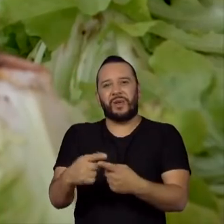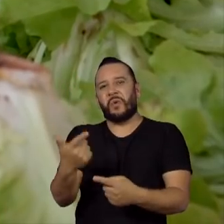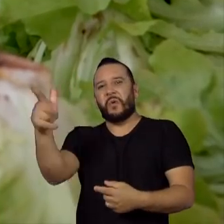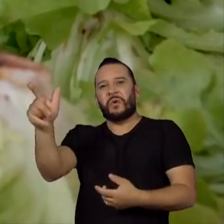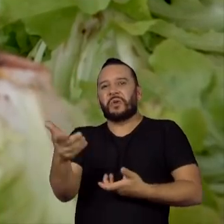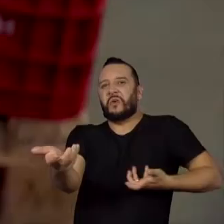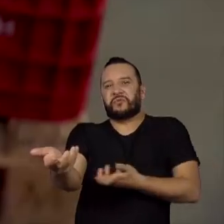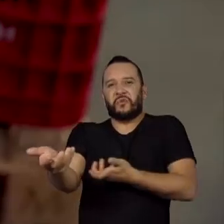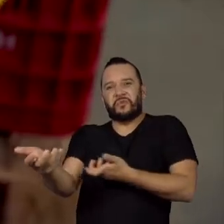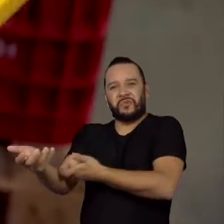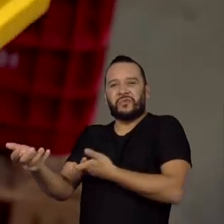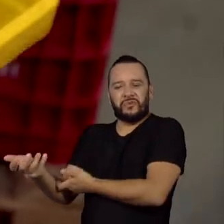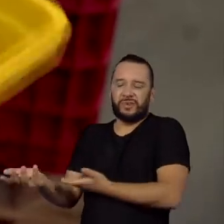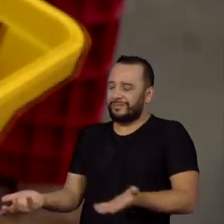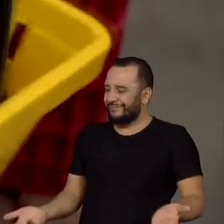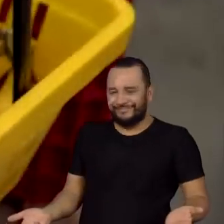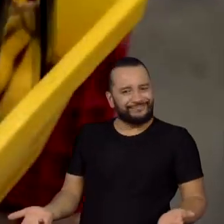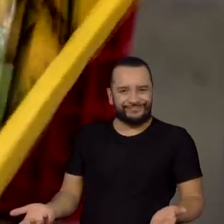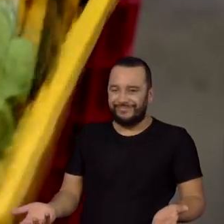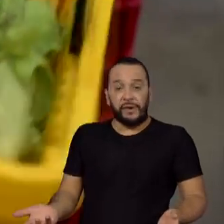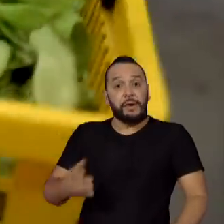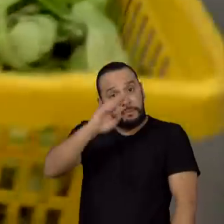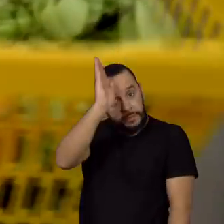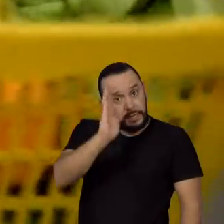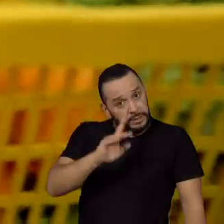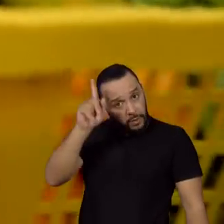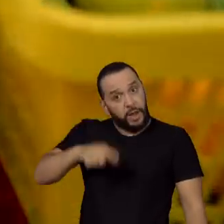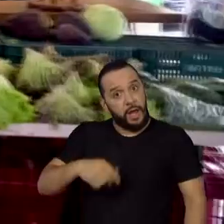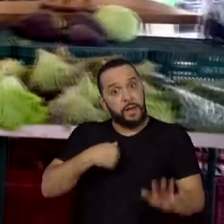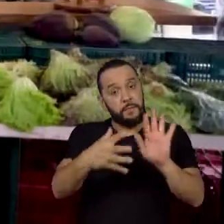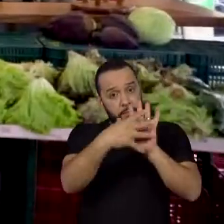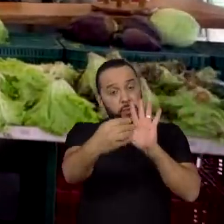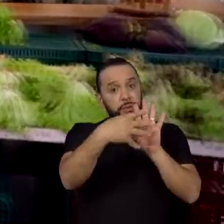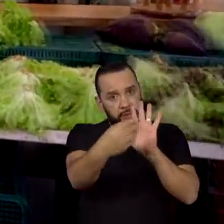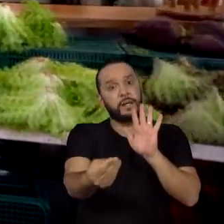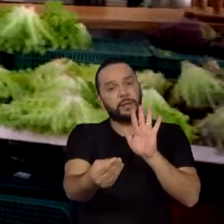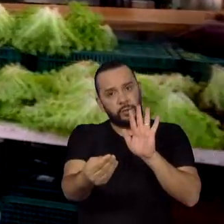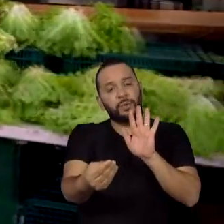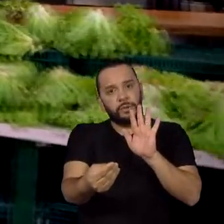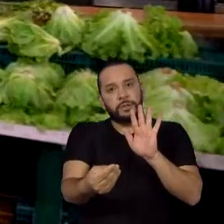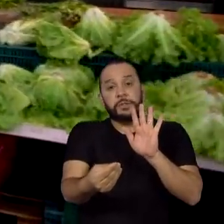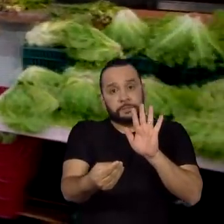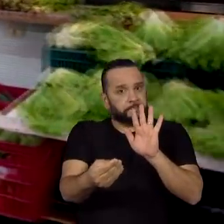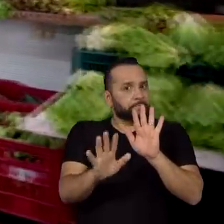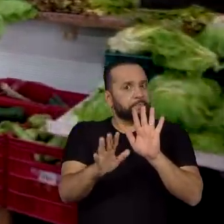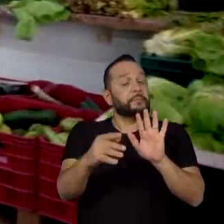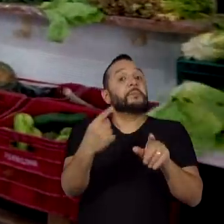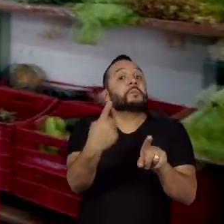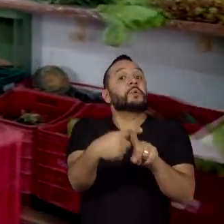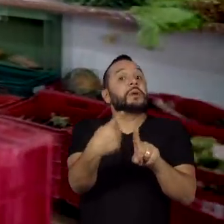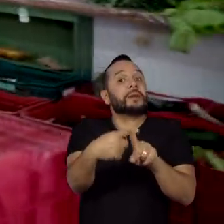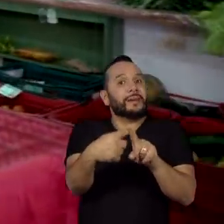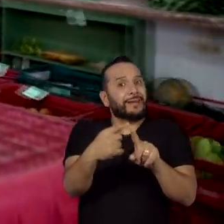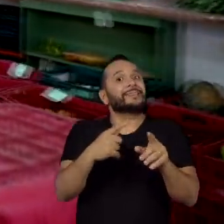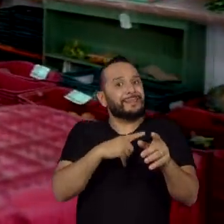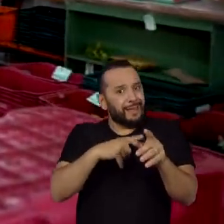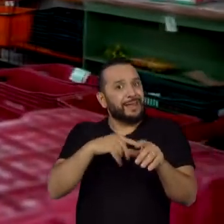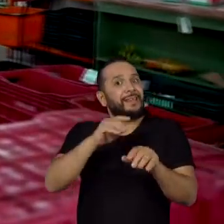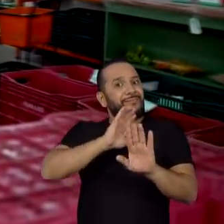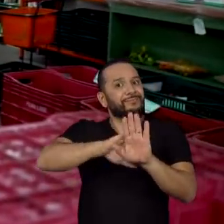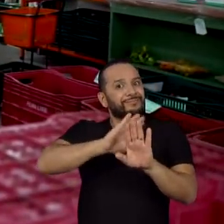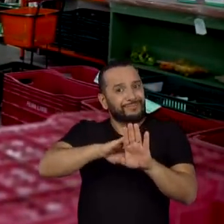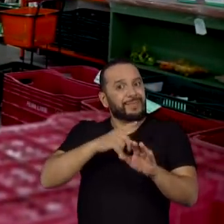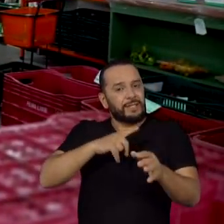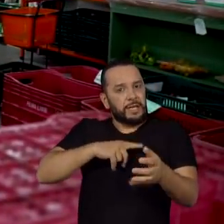Brasil é uma referência mundial da produção de agricultura com agrotóxicos, as pessoas estão mais preocupadas com isso. A gente sabe que